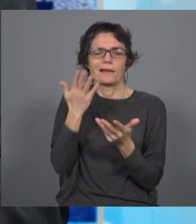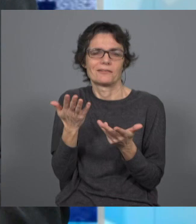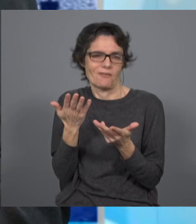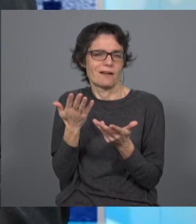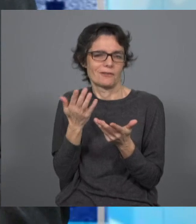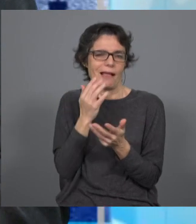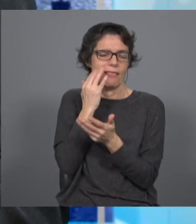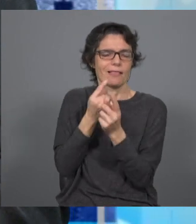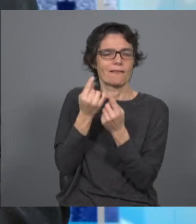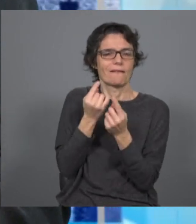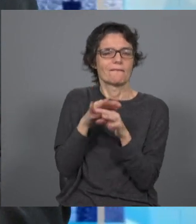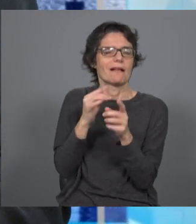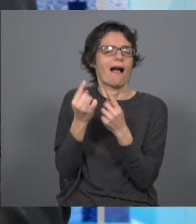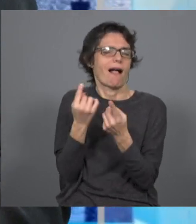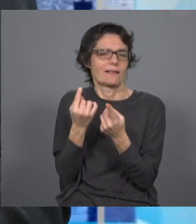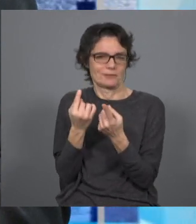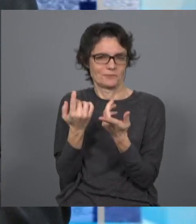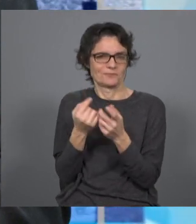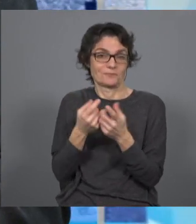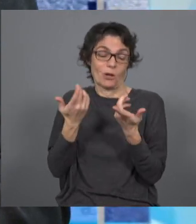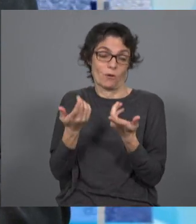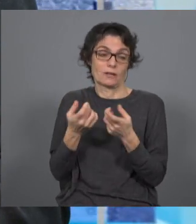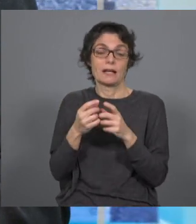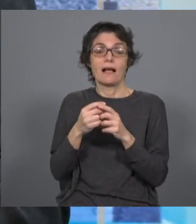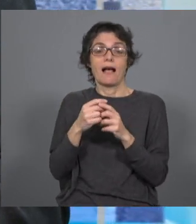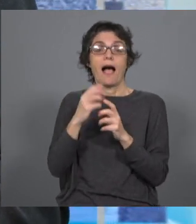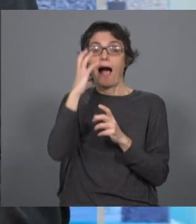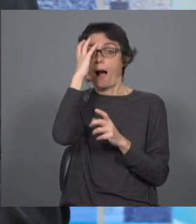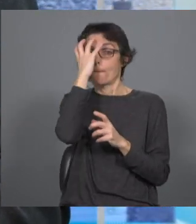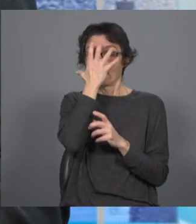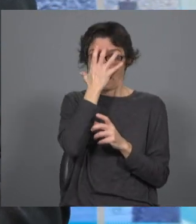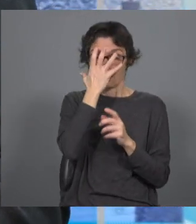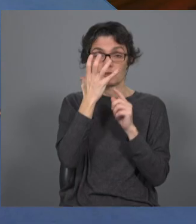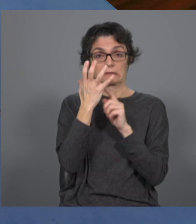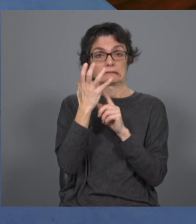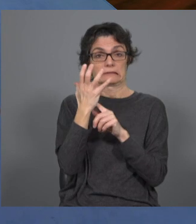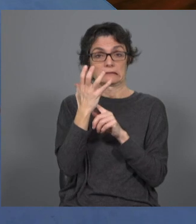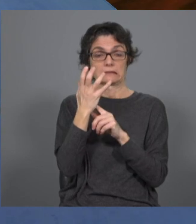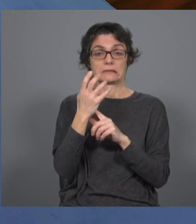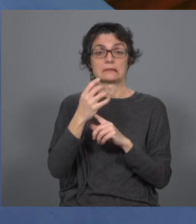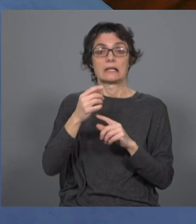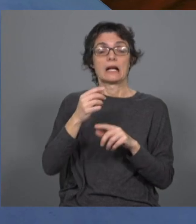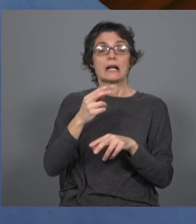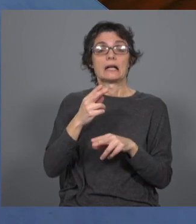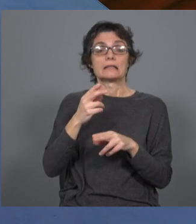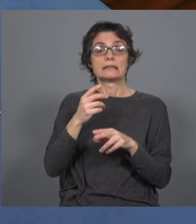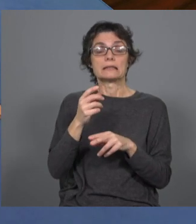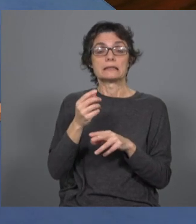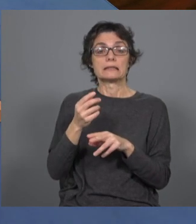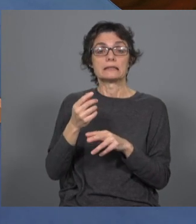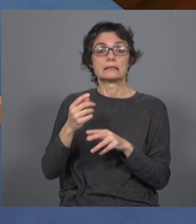sabem, uma palavra de origem grega, persona, que era utilizada